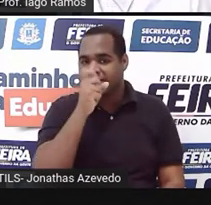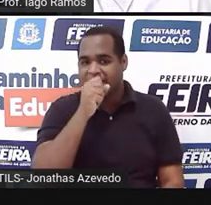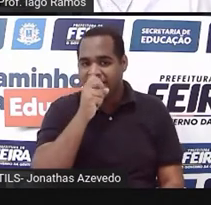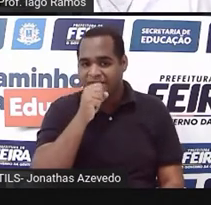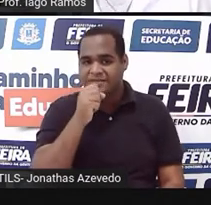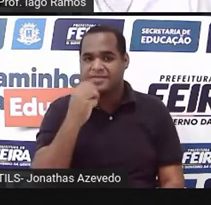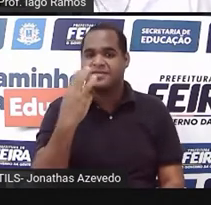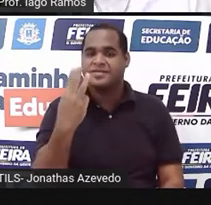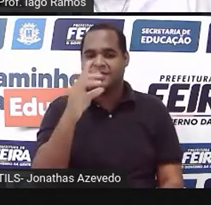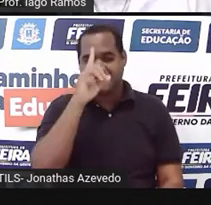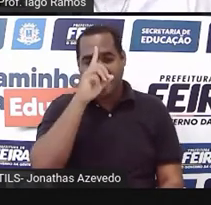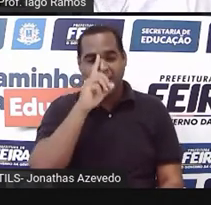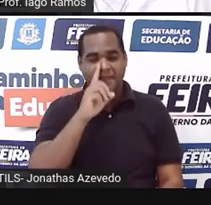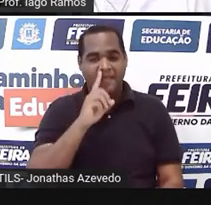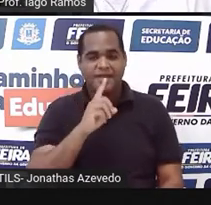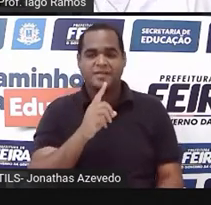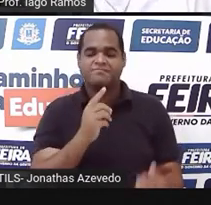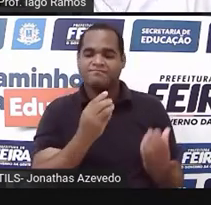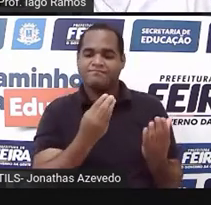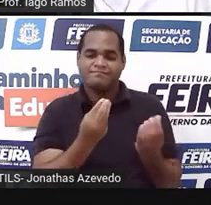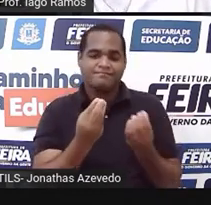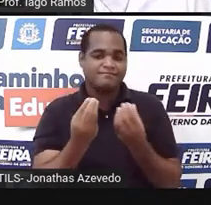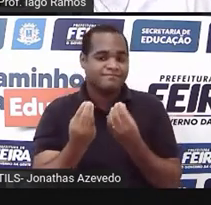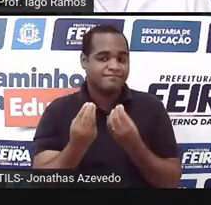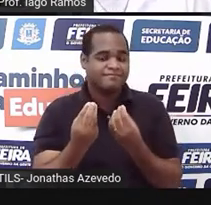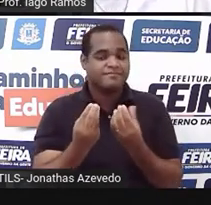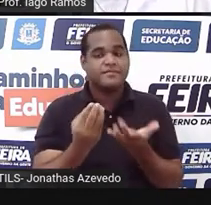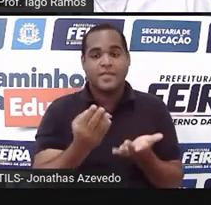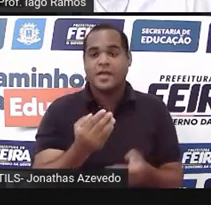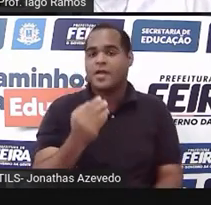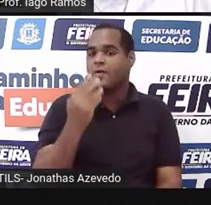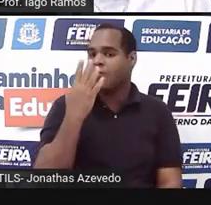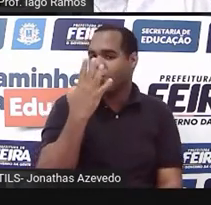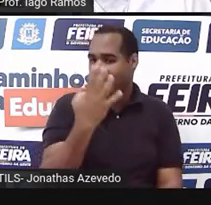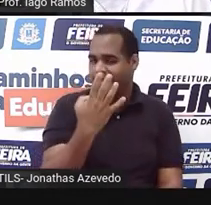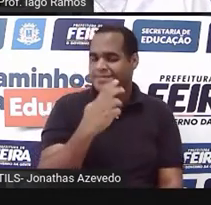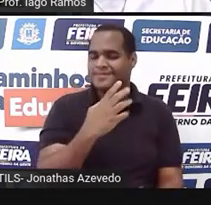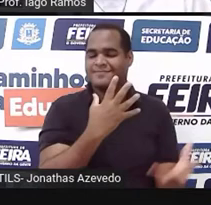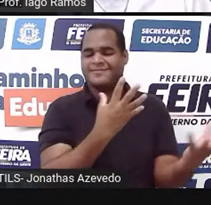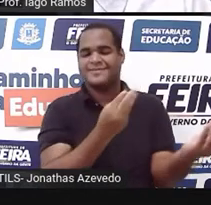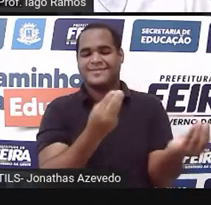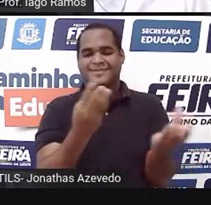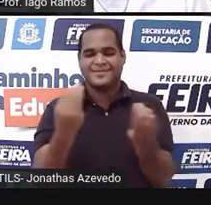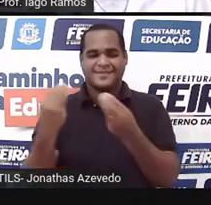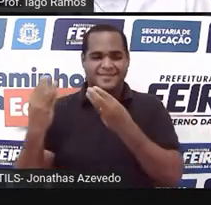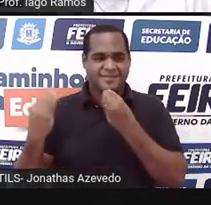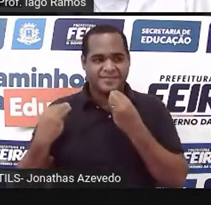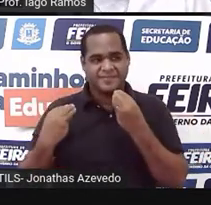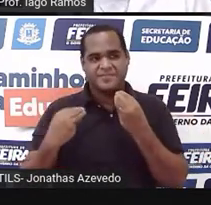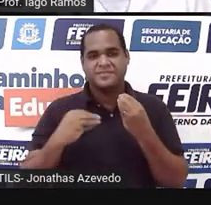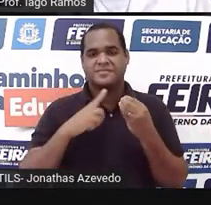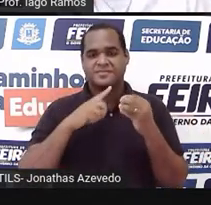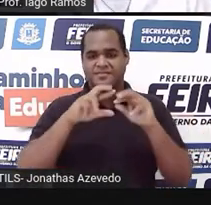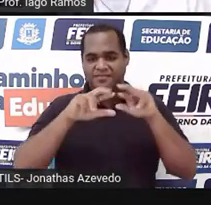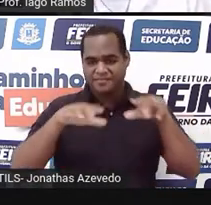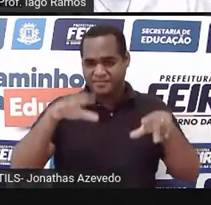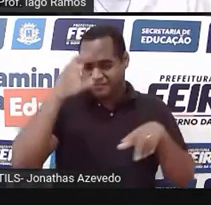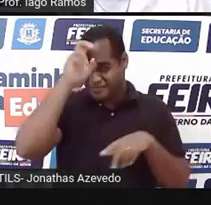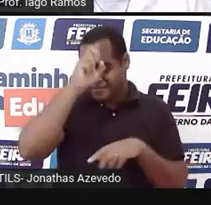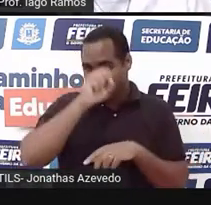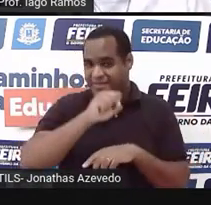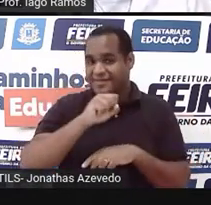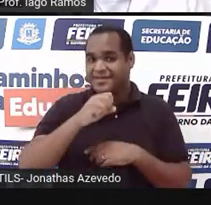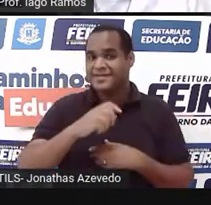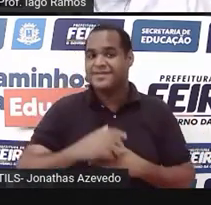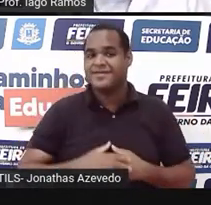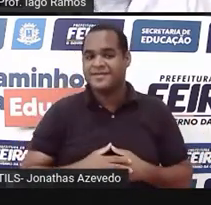pela metade número três em amarelo para a maioria ou Número Quatro em verde para bastante coisa do que a gente